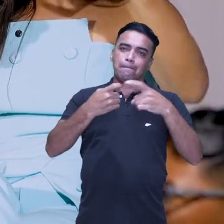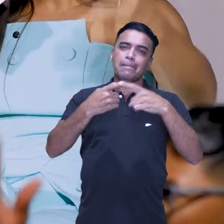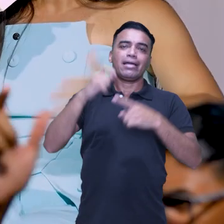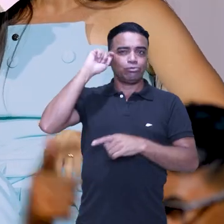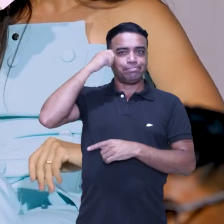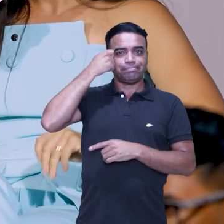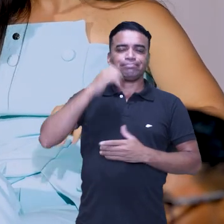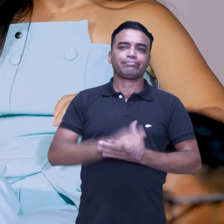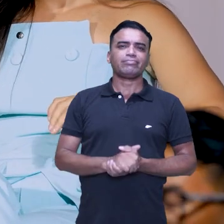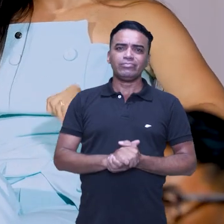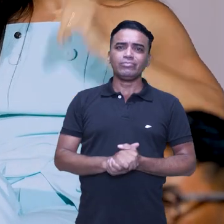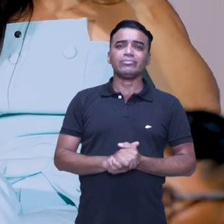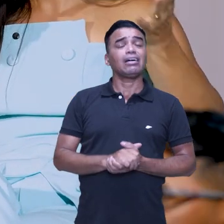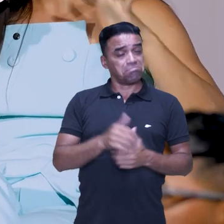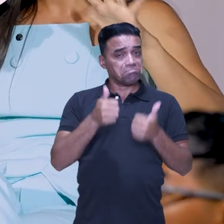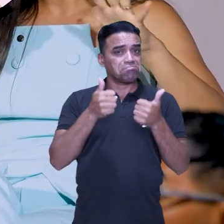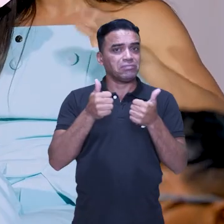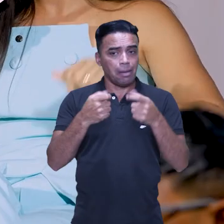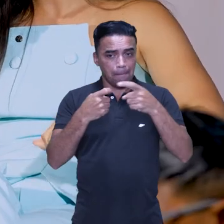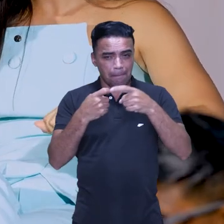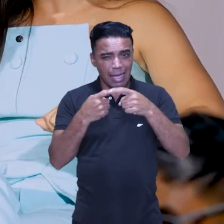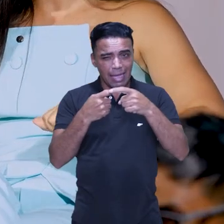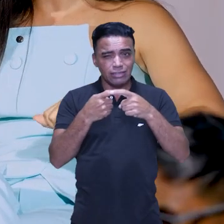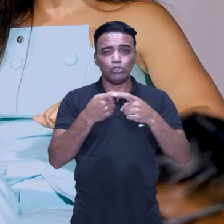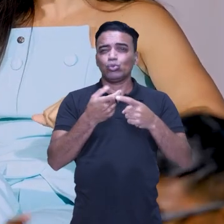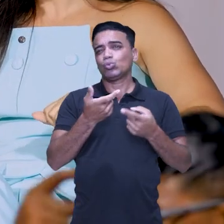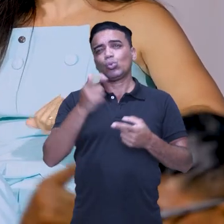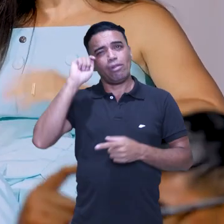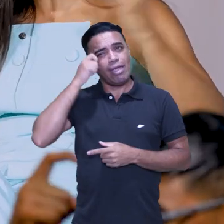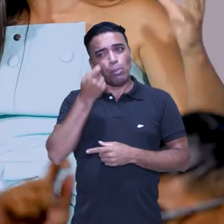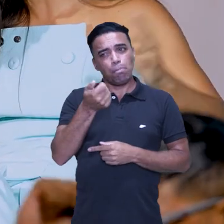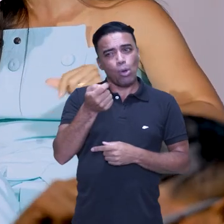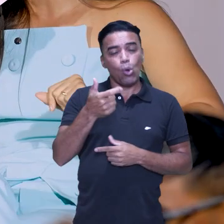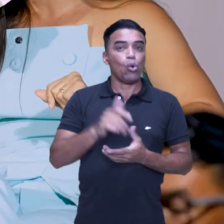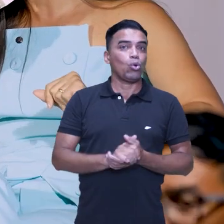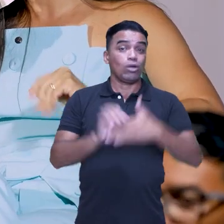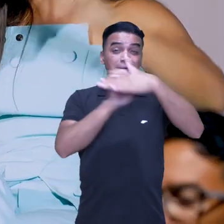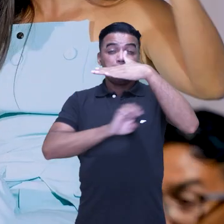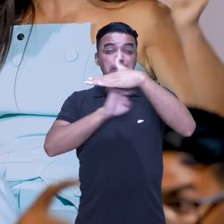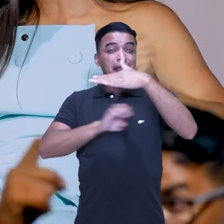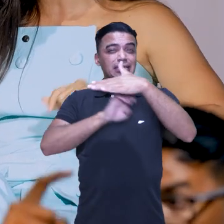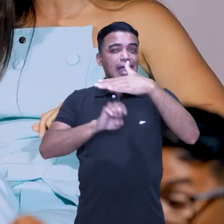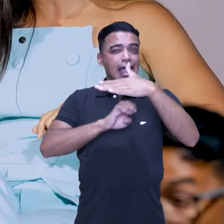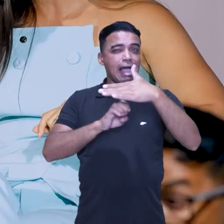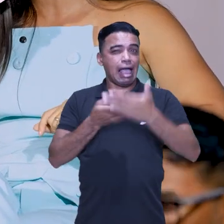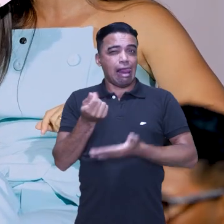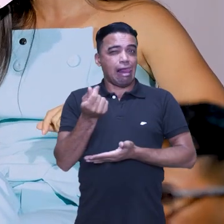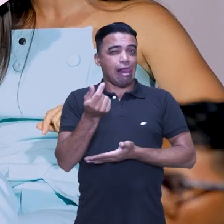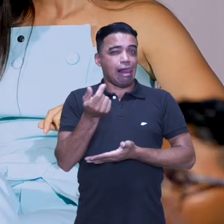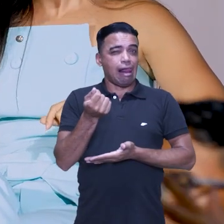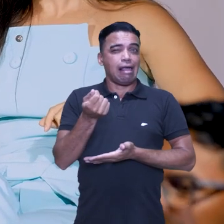E aí eu vou além, falar, tá, então médico tem poucos. Vamos pensar então em grandes empresários, amplamente divulgados